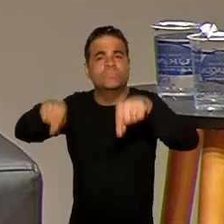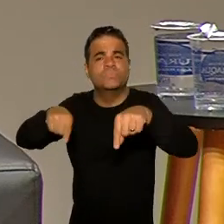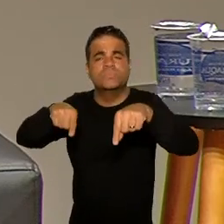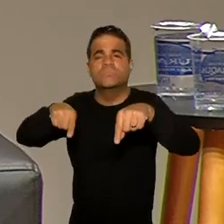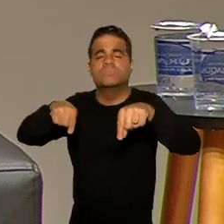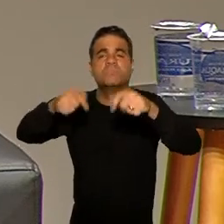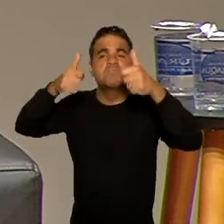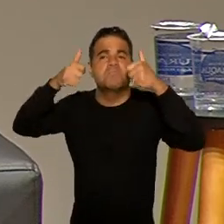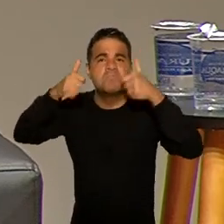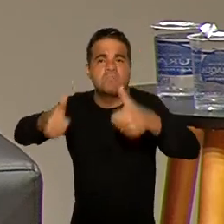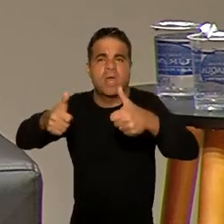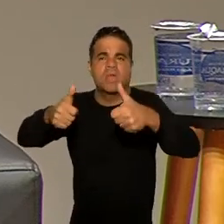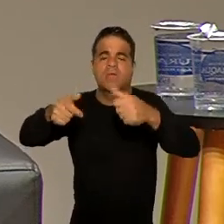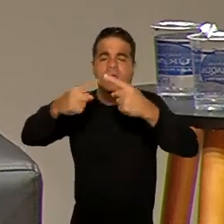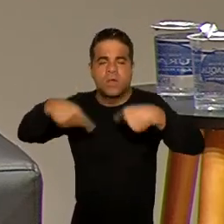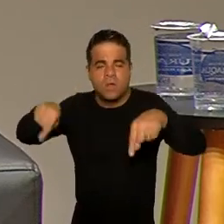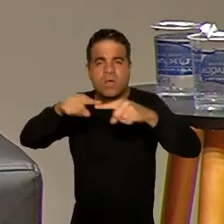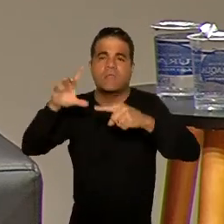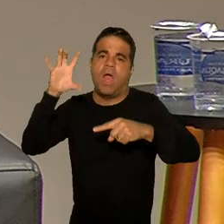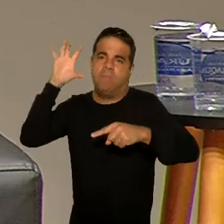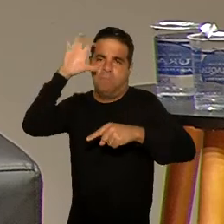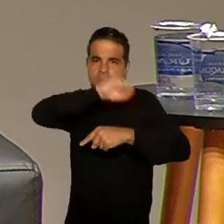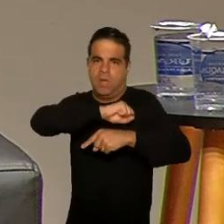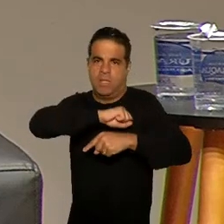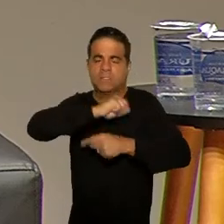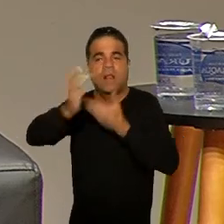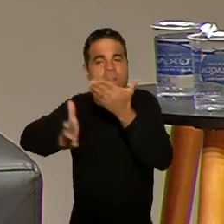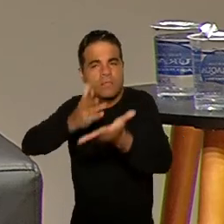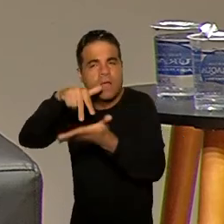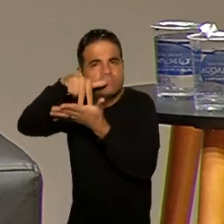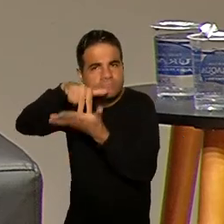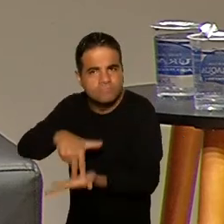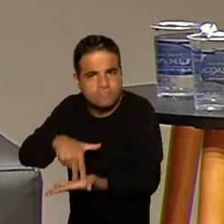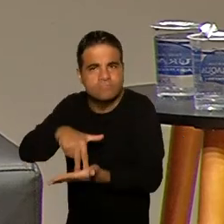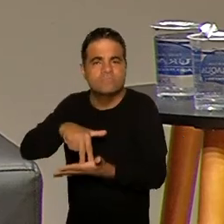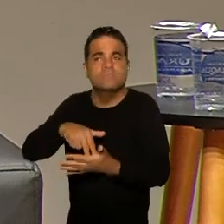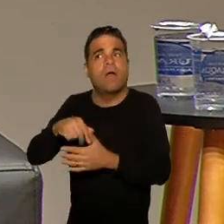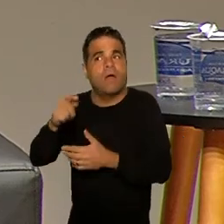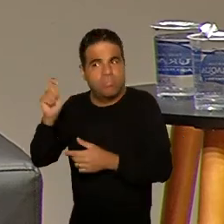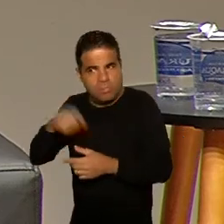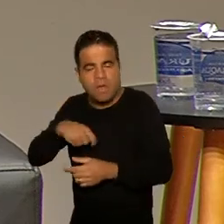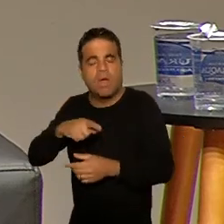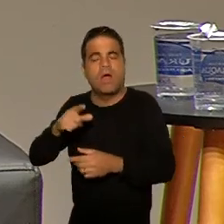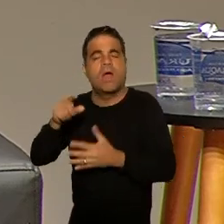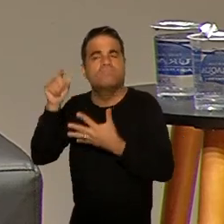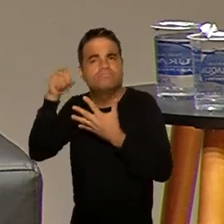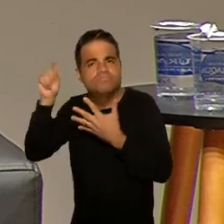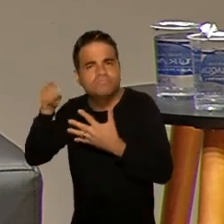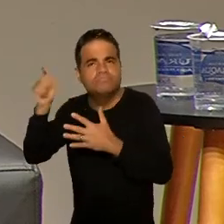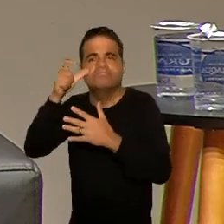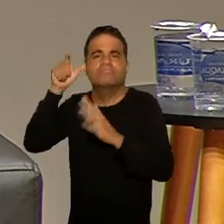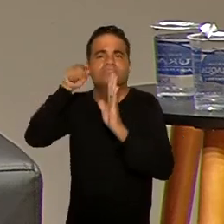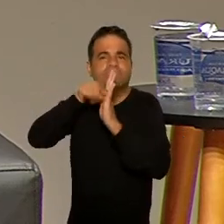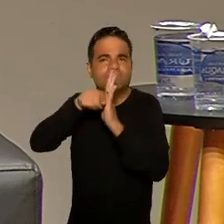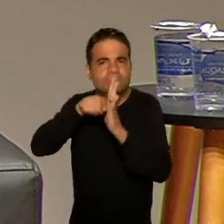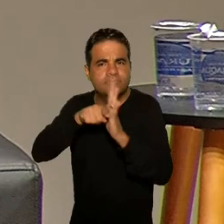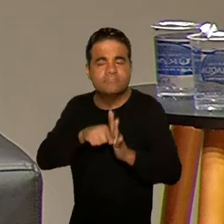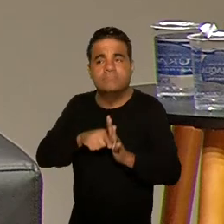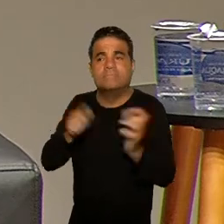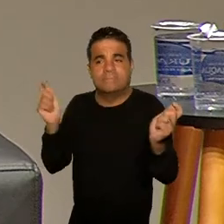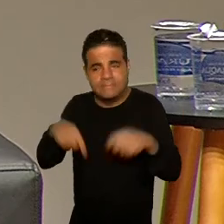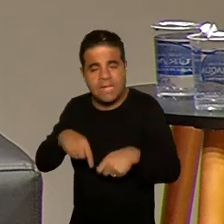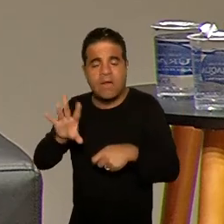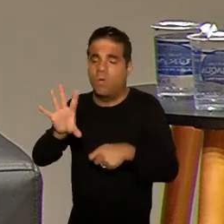agonista em que a gente aprenda a lidar com os antagonismos e tente conferir balizas políticas para que eles